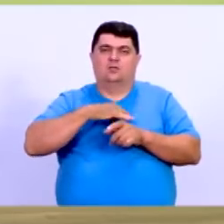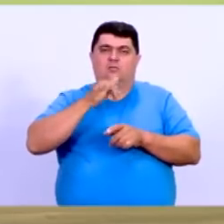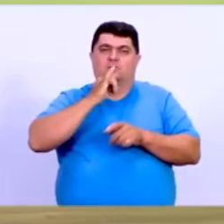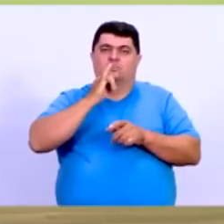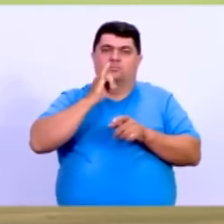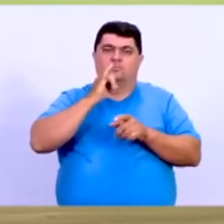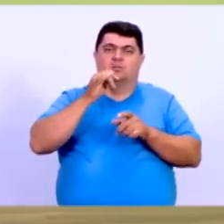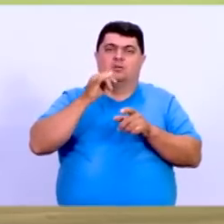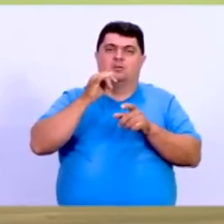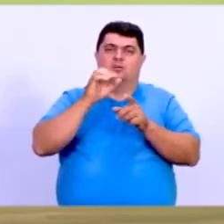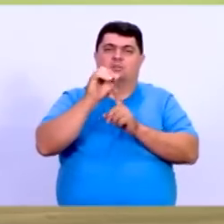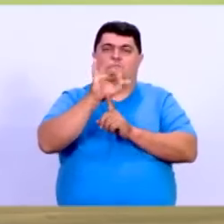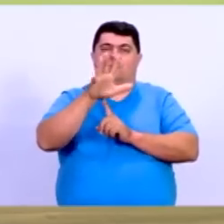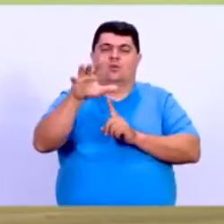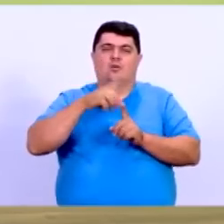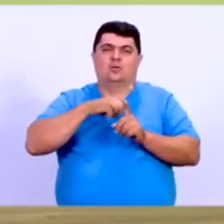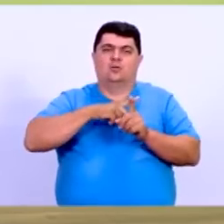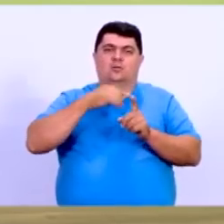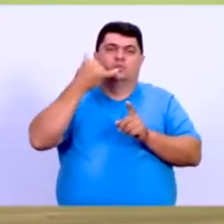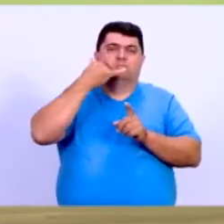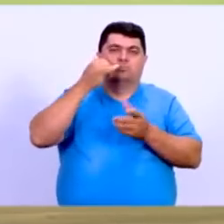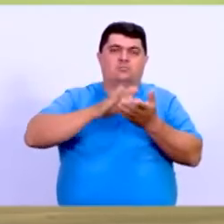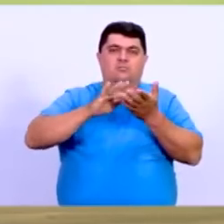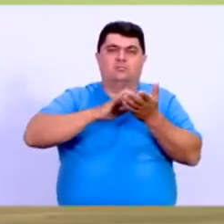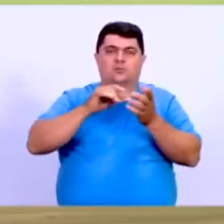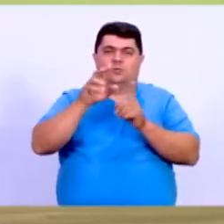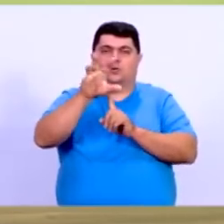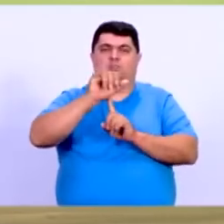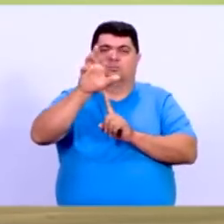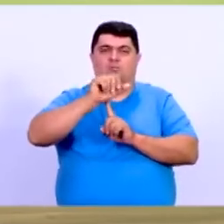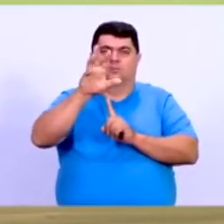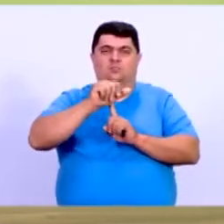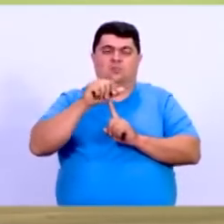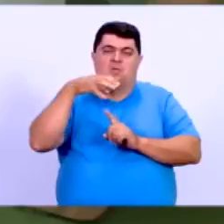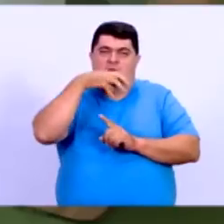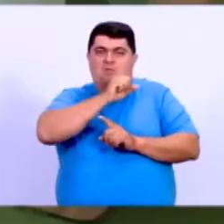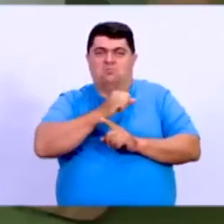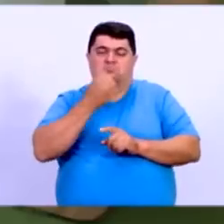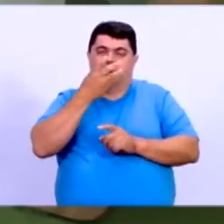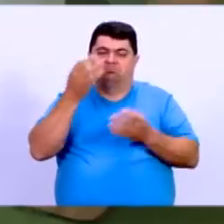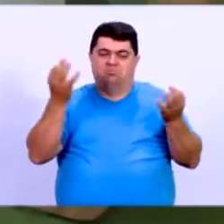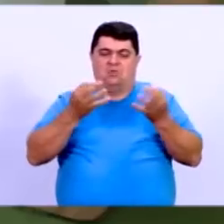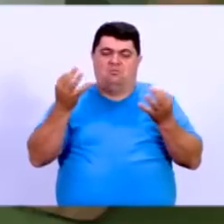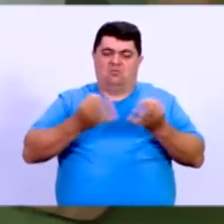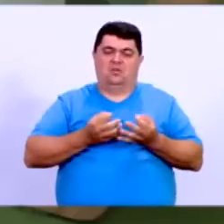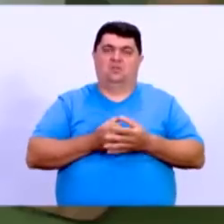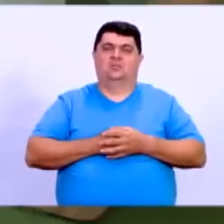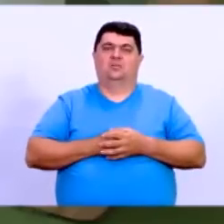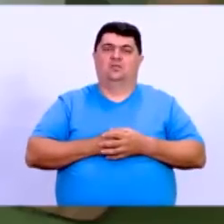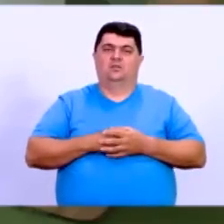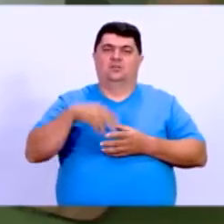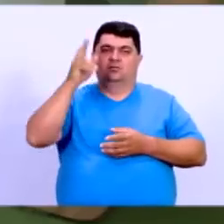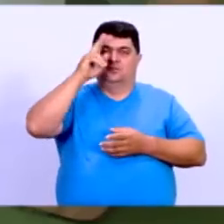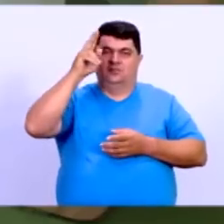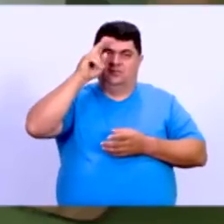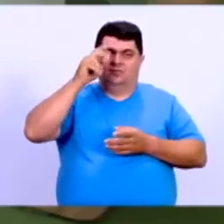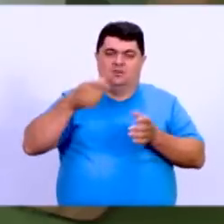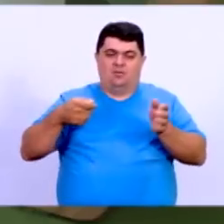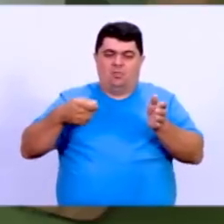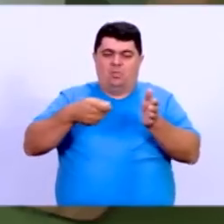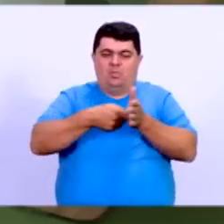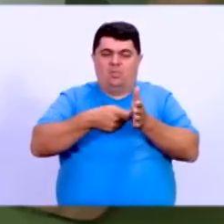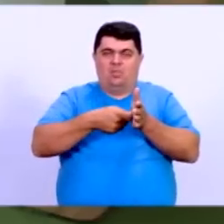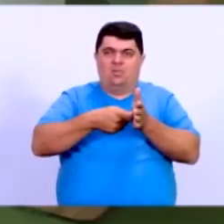celulares via roteador, física e wireless. Opa, aí tá sofisticado, né, professor? Muito bem, Olha Eliakim. só, Você lembrou parabéns, quando eu espeto o cabinho de rede